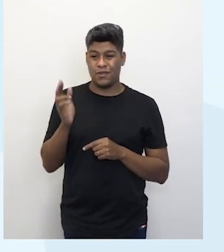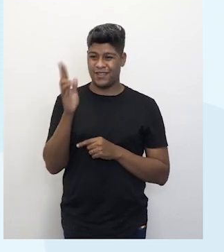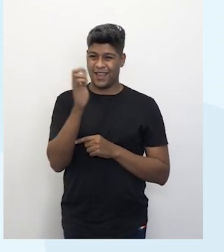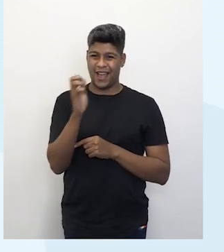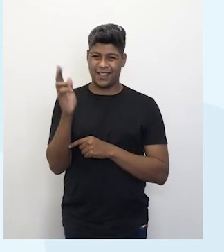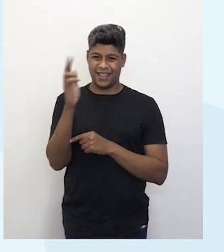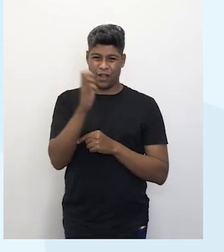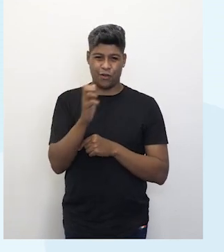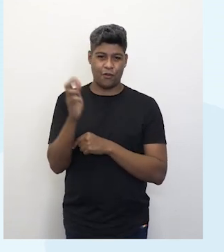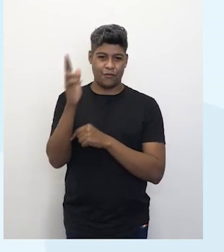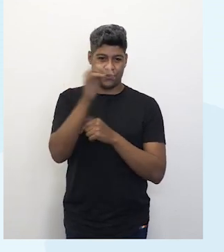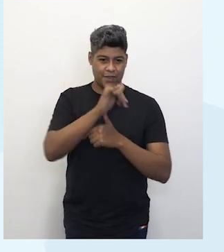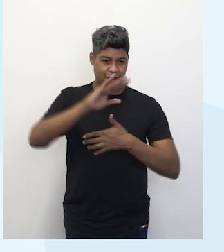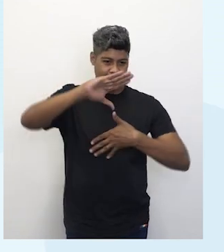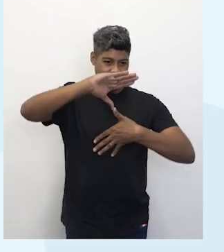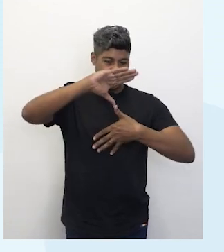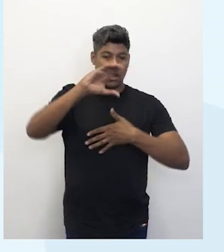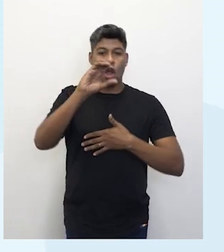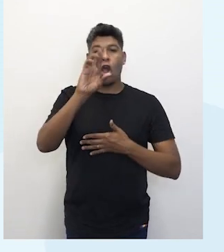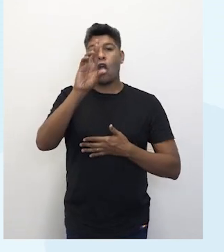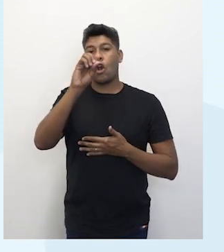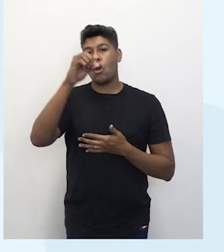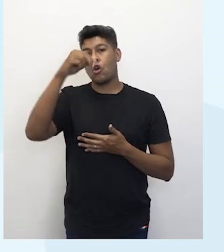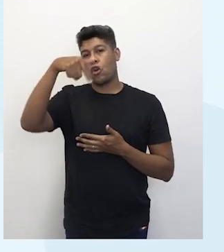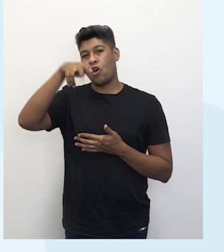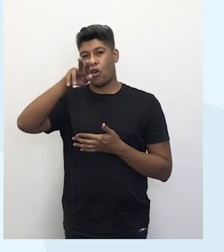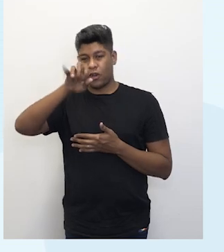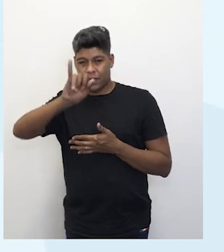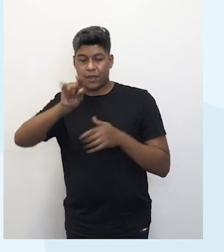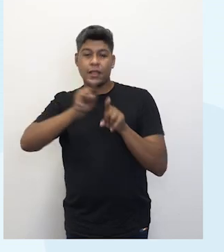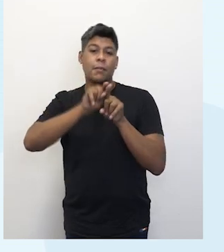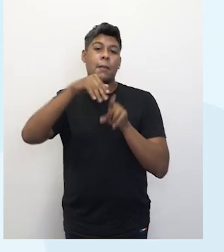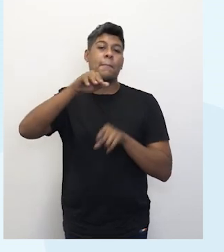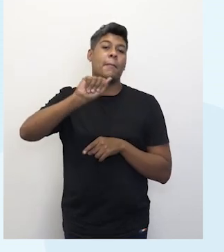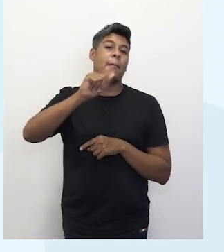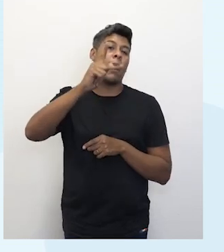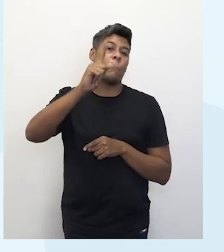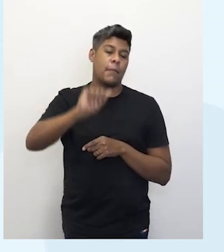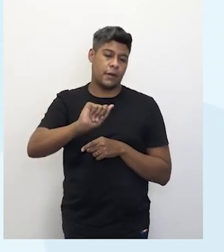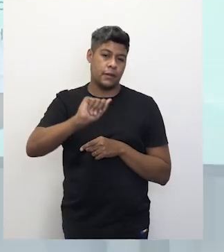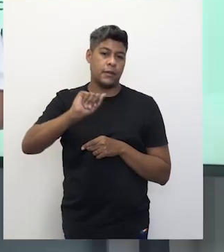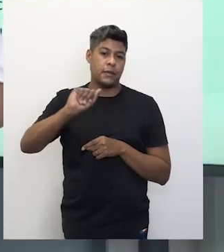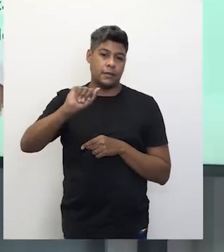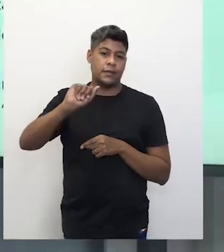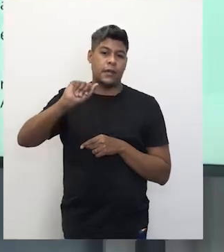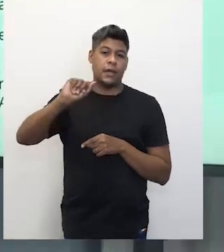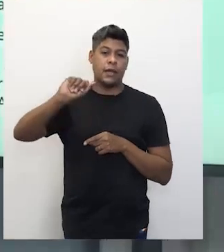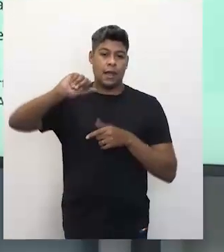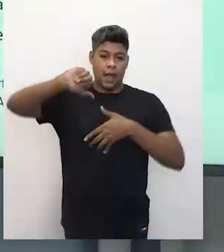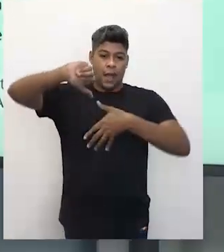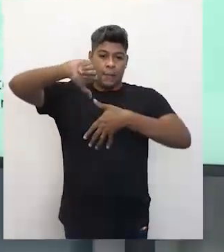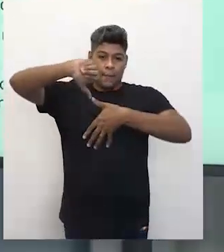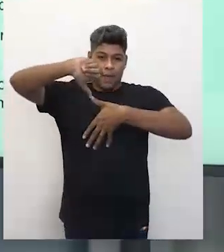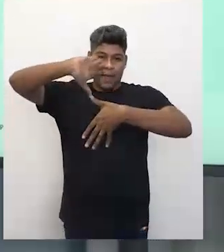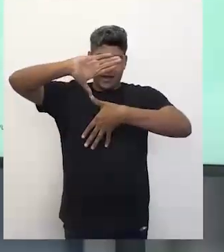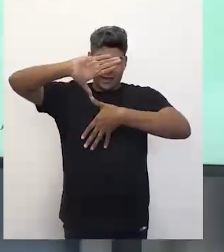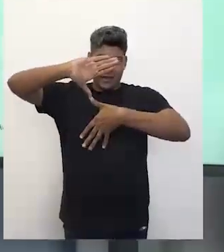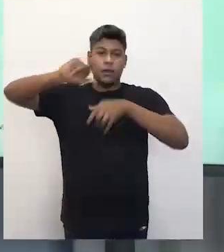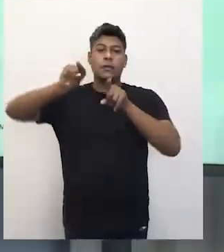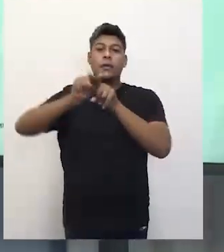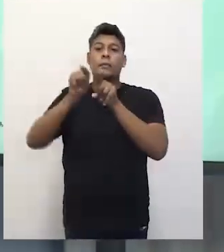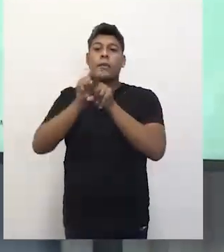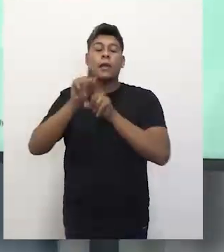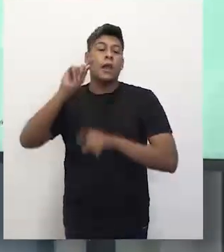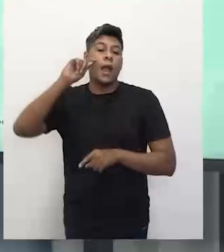anamorfose croquis e mapas temáticos da América e da África mas antes nós vamos ver